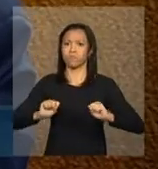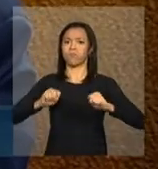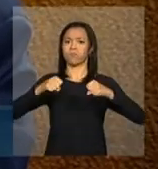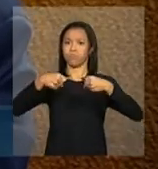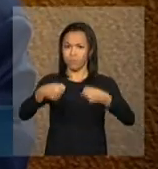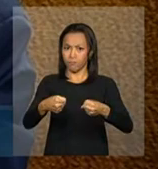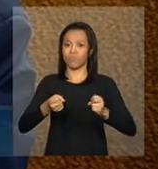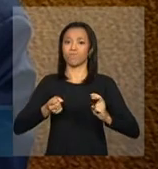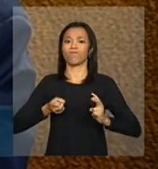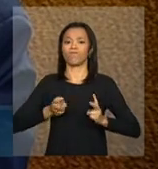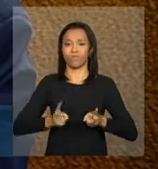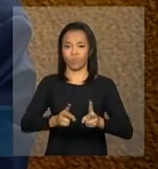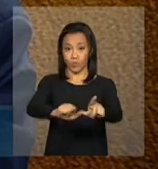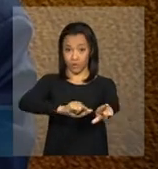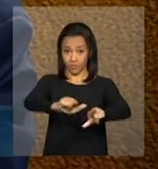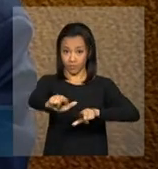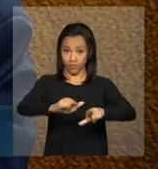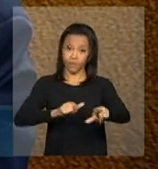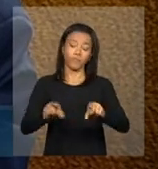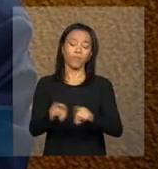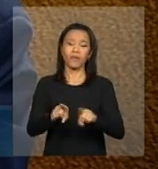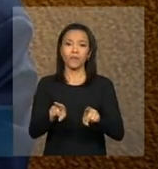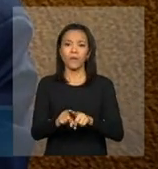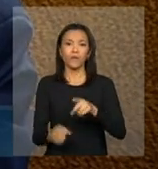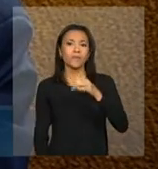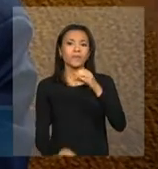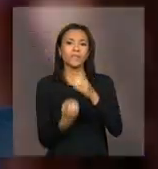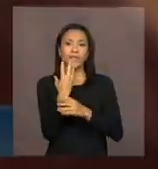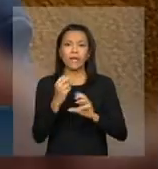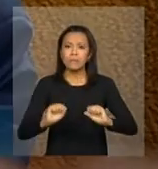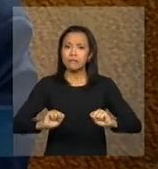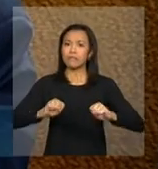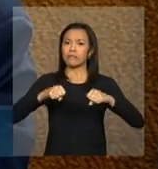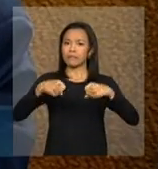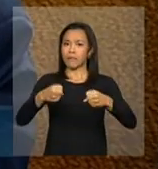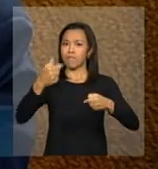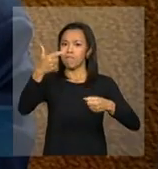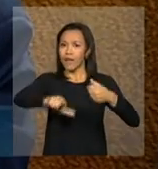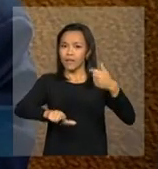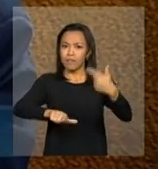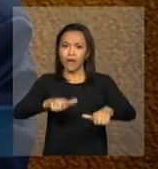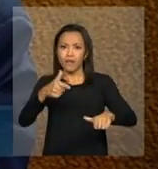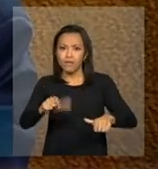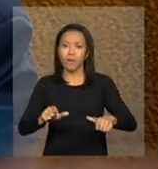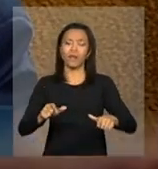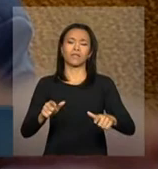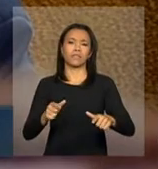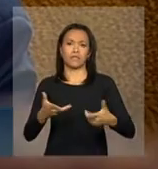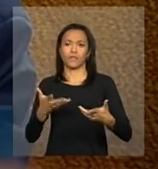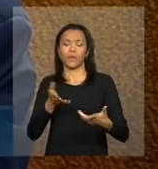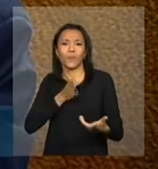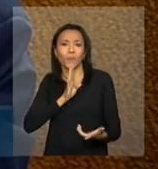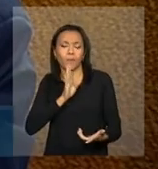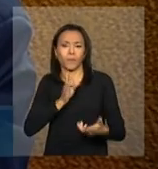entre eles, e, ao criar essa sinergia, lhes dá mais potência de ação, mais